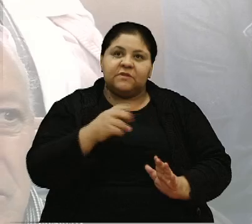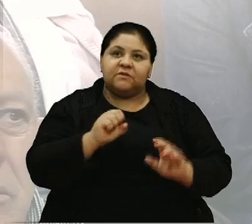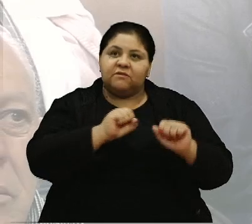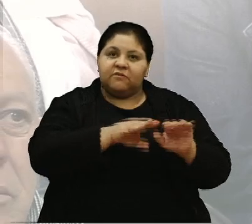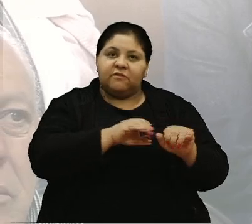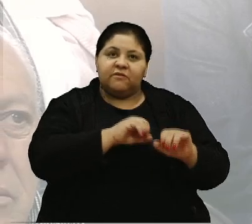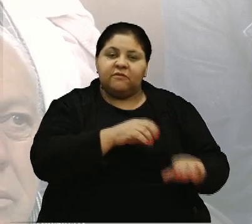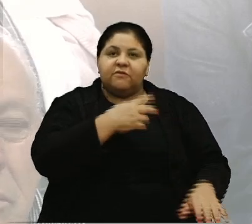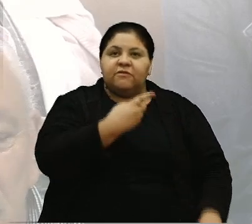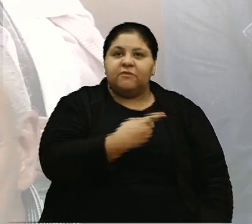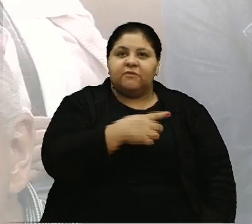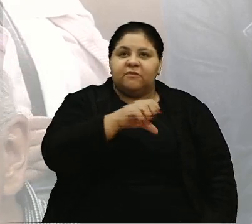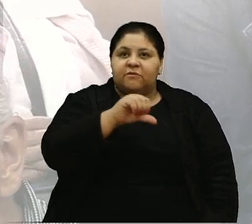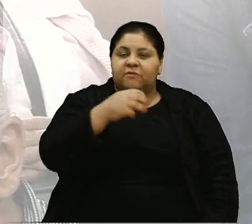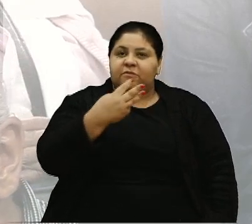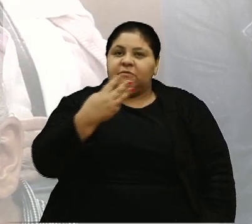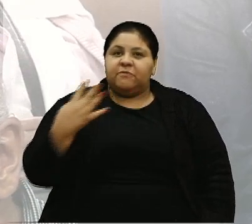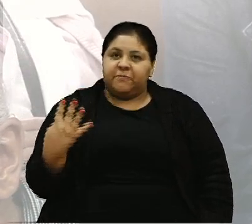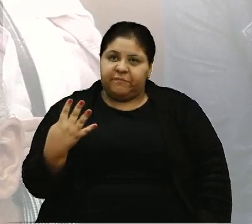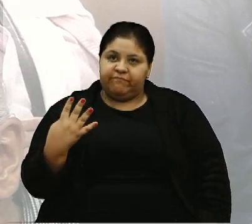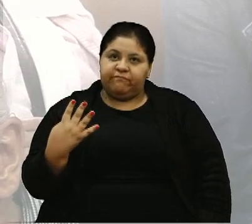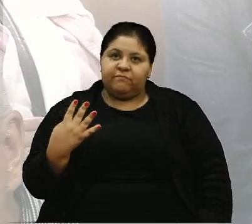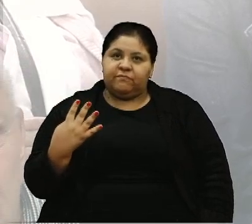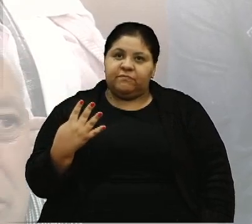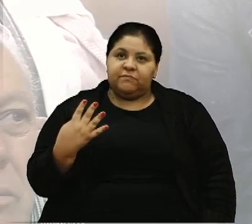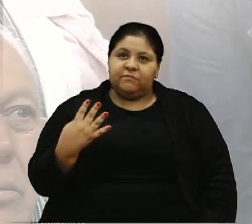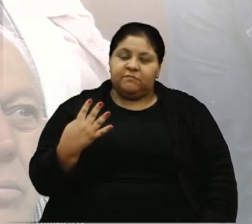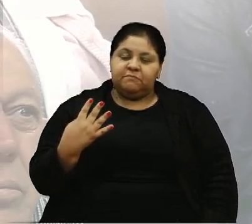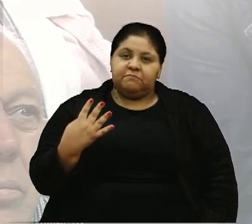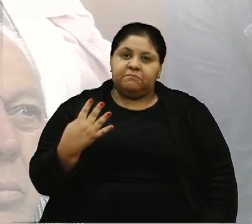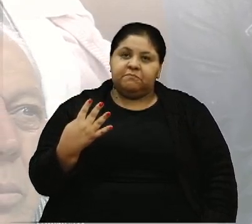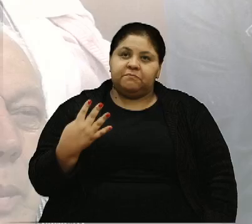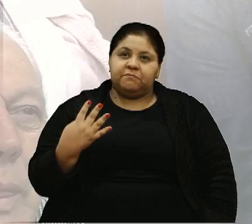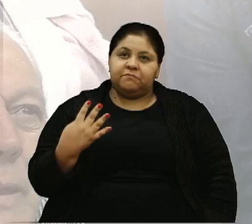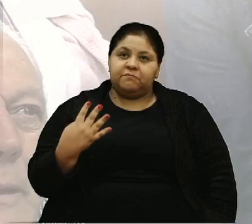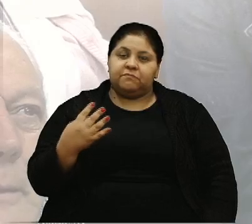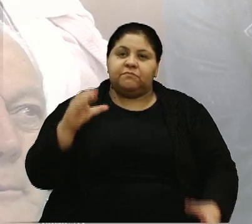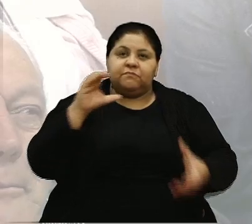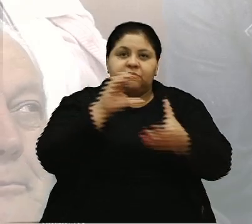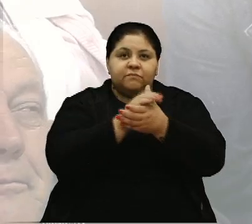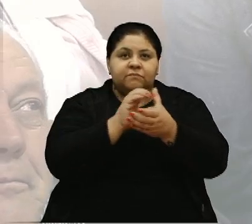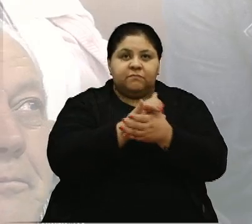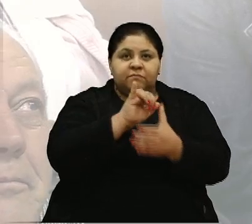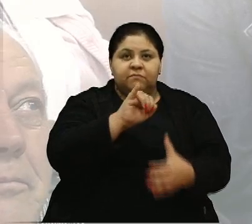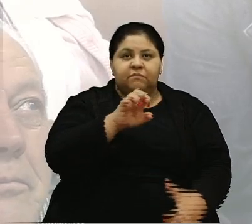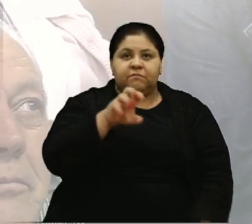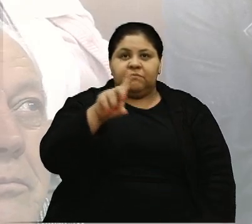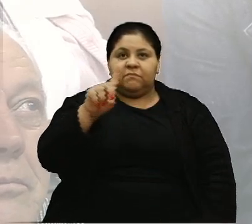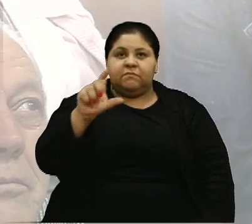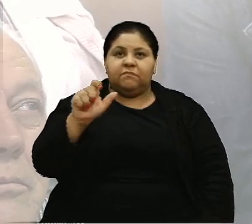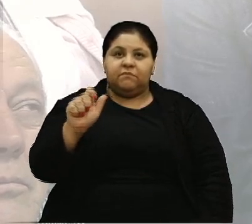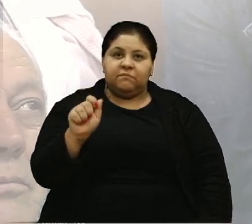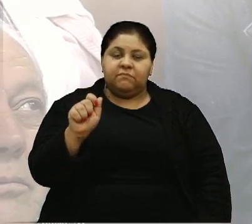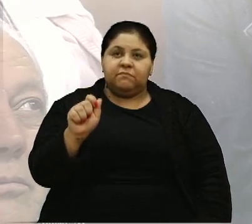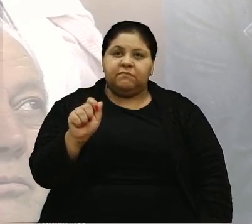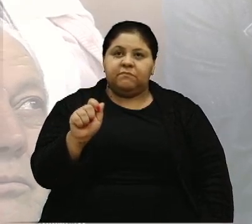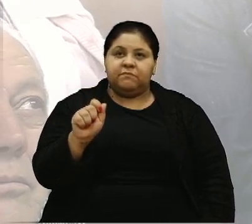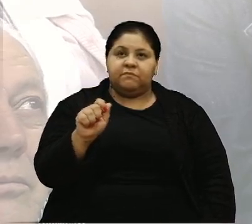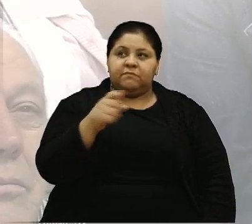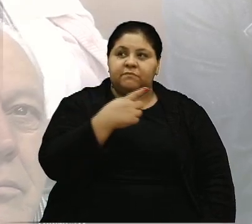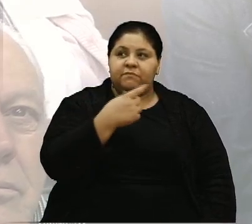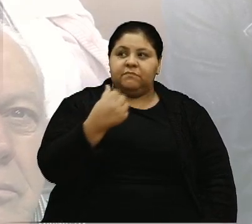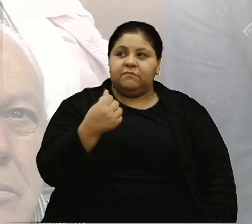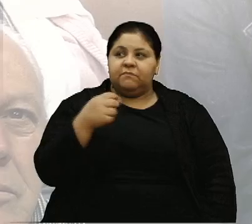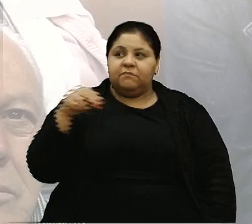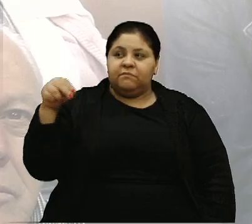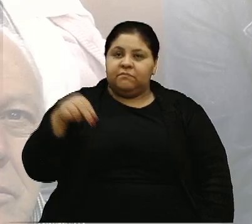de 1934, dia 20 de setembro, casou-se com a senhora Ieda Desorze em 16 de